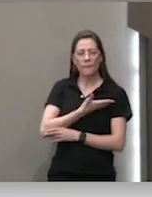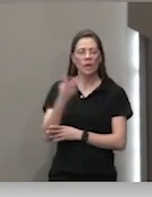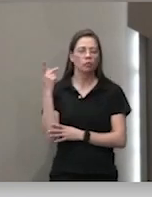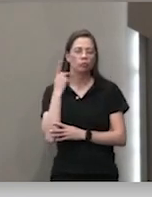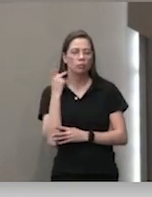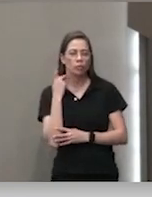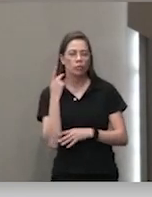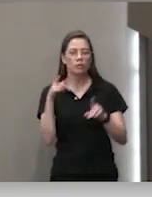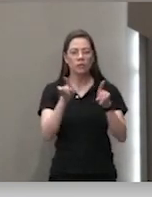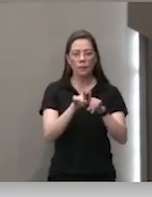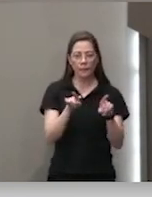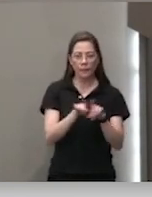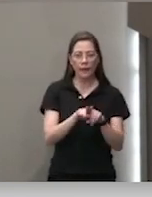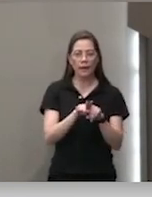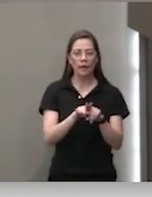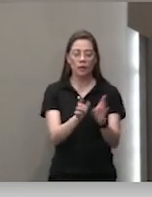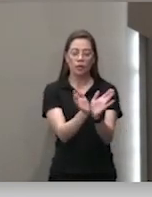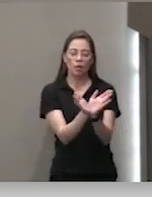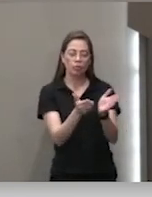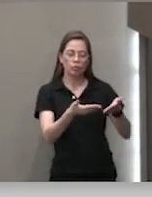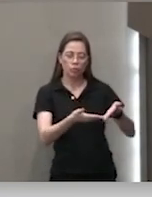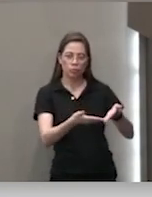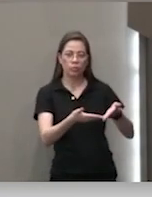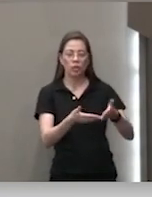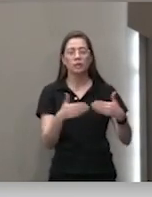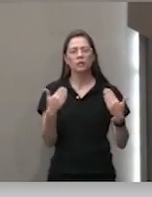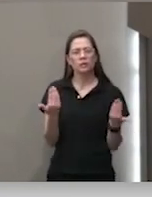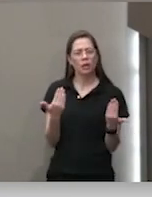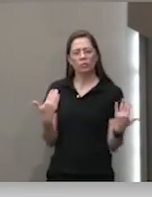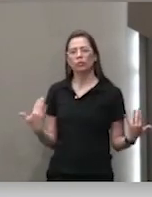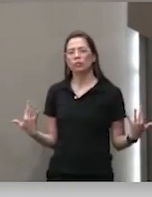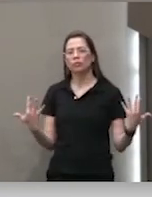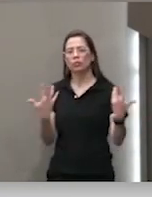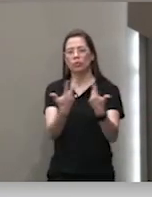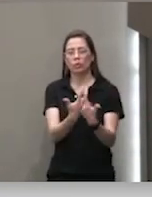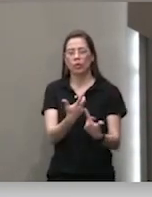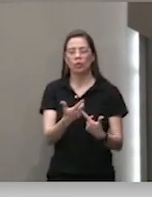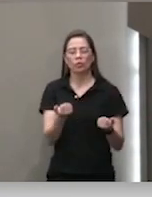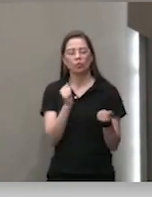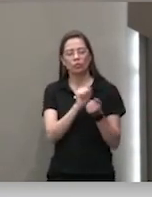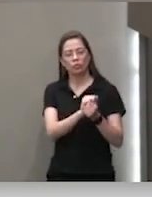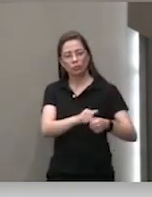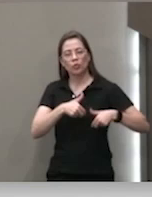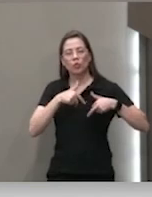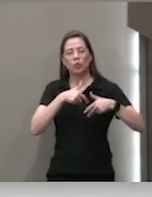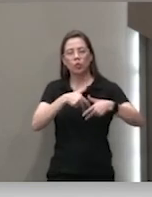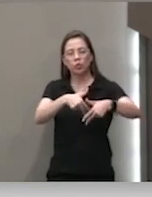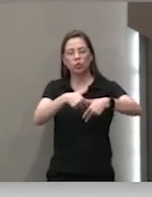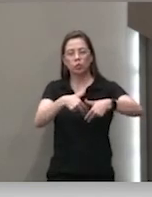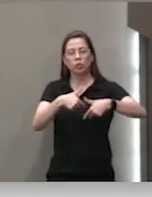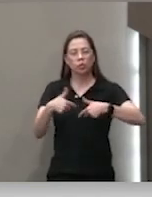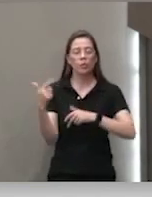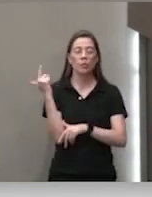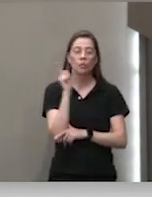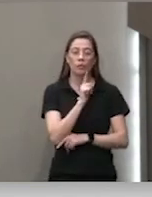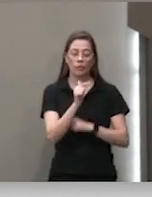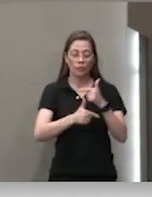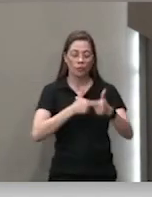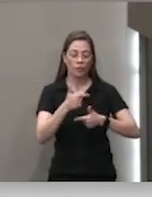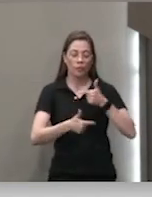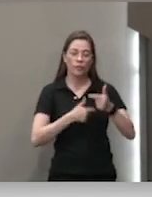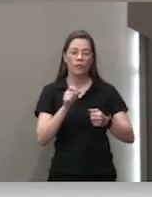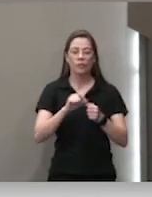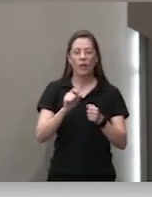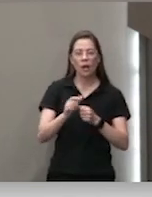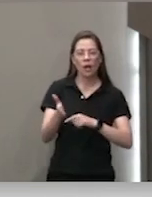da Casa também, das comissões, enfim, a todos que estiveram junto conosco nessa caminhada, já que agora, no